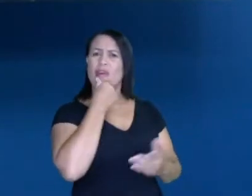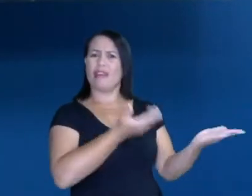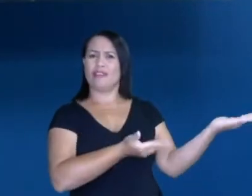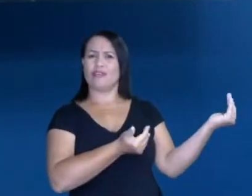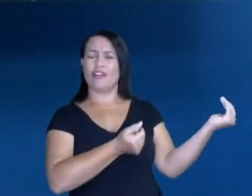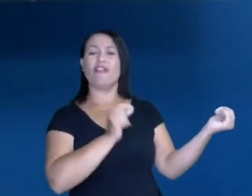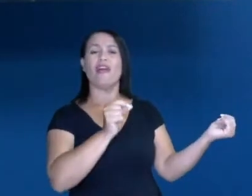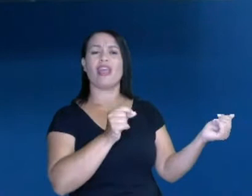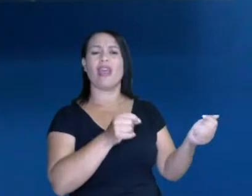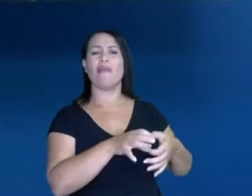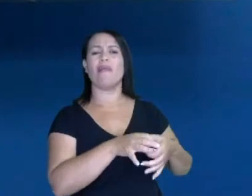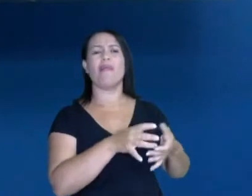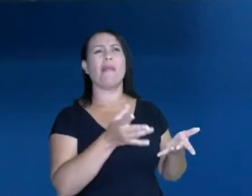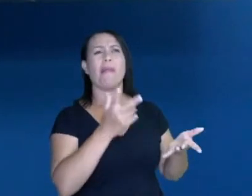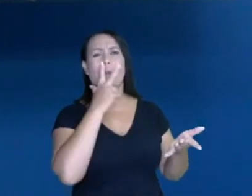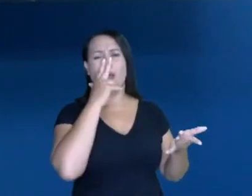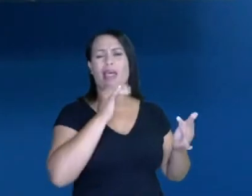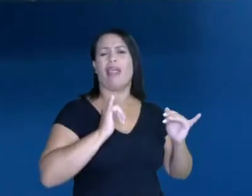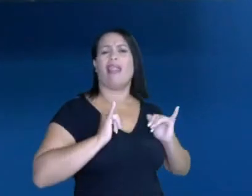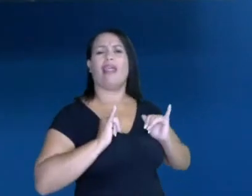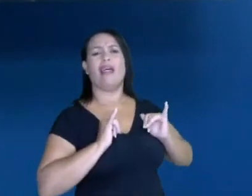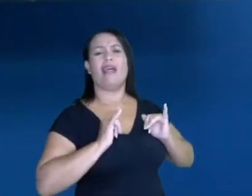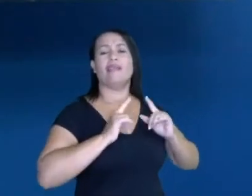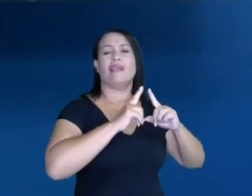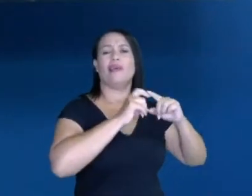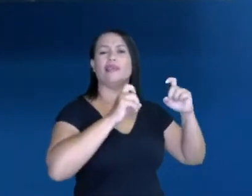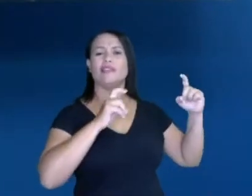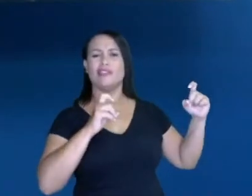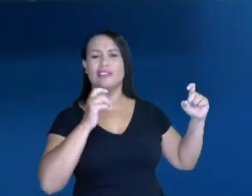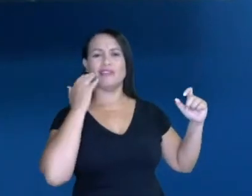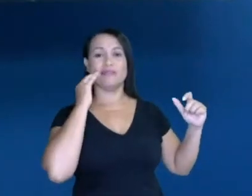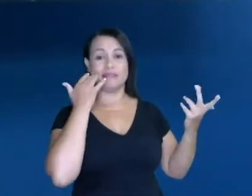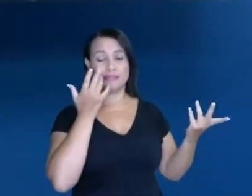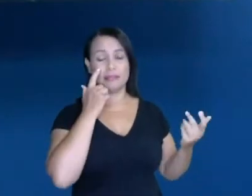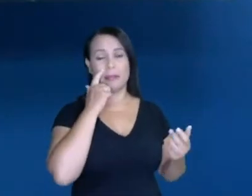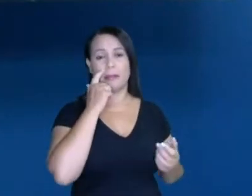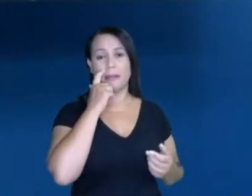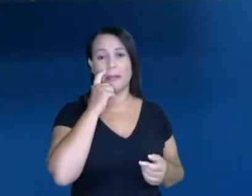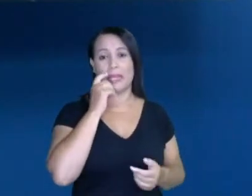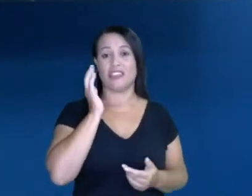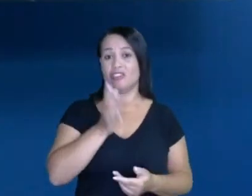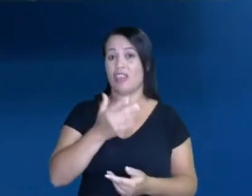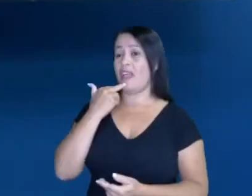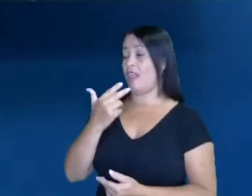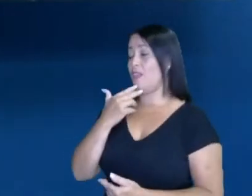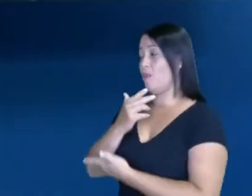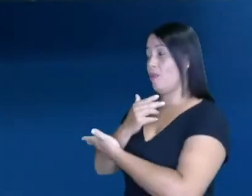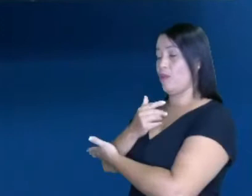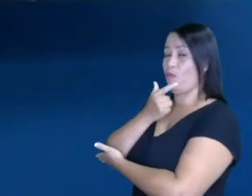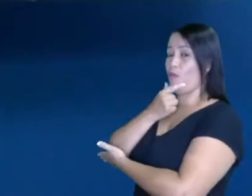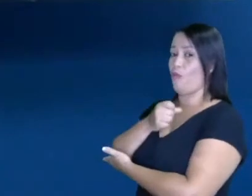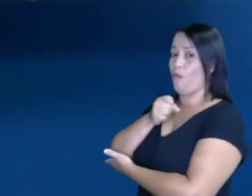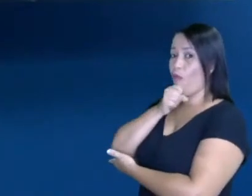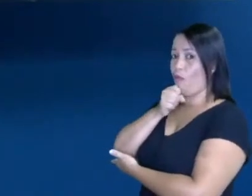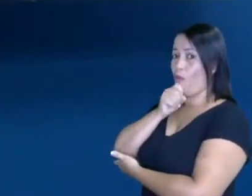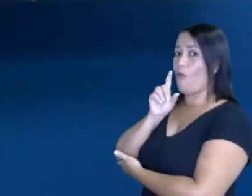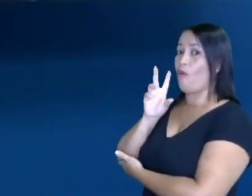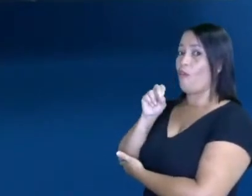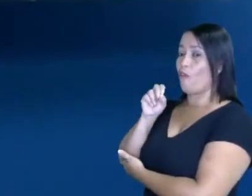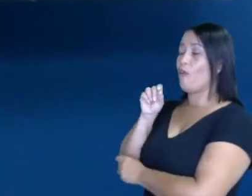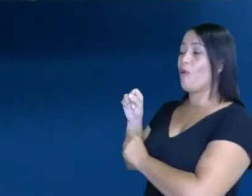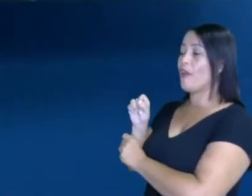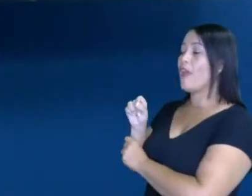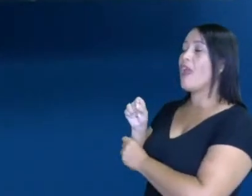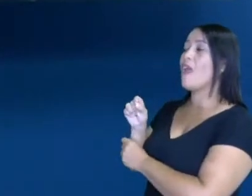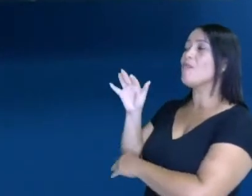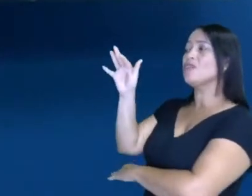ela é mais despojada, ela é cheia de gírias. Enquanto a linguagem do avô é uma linguagem mais